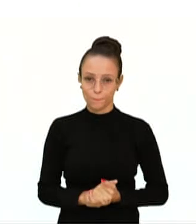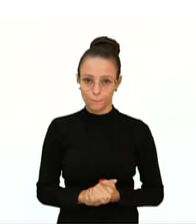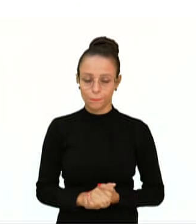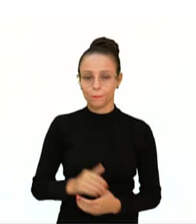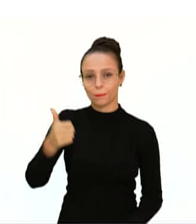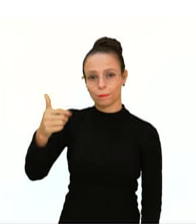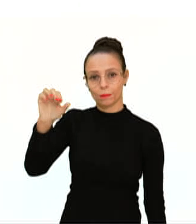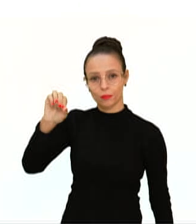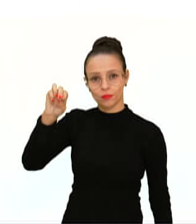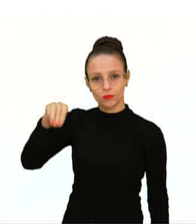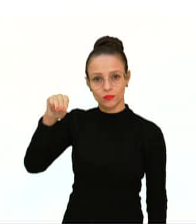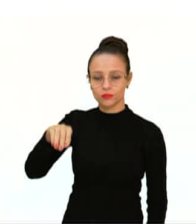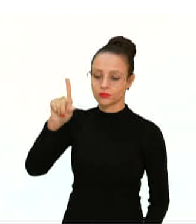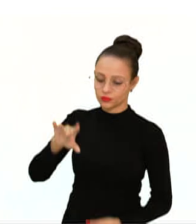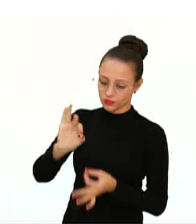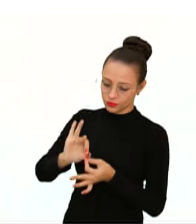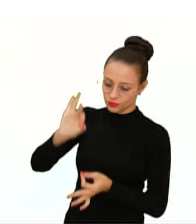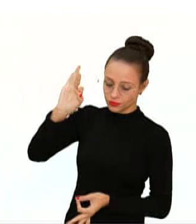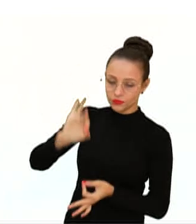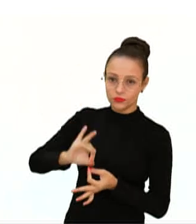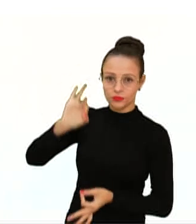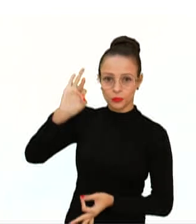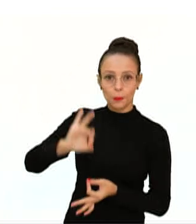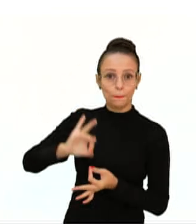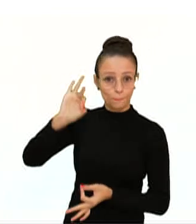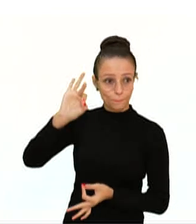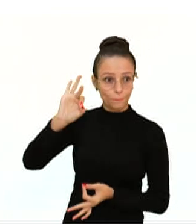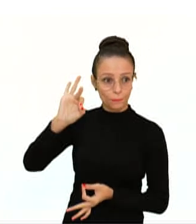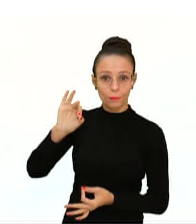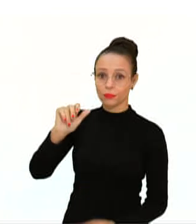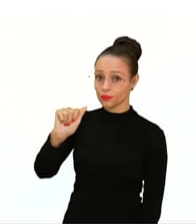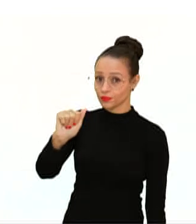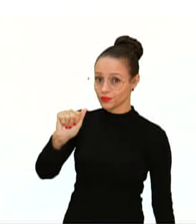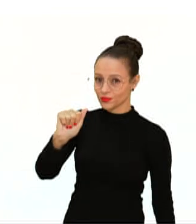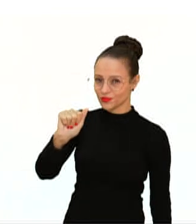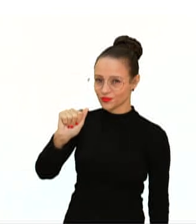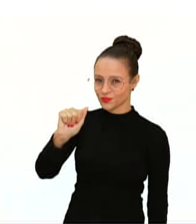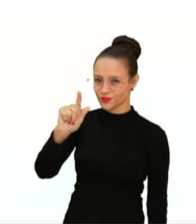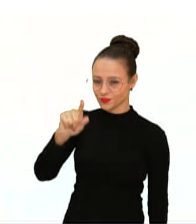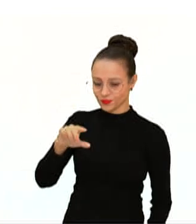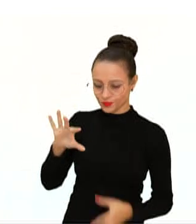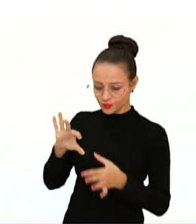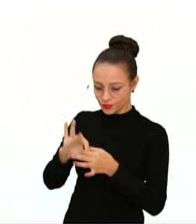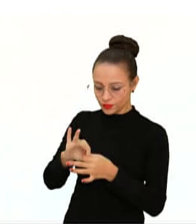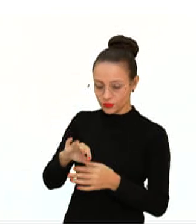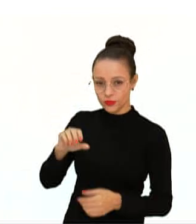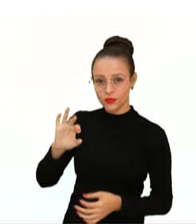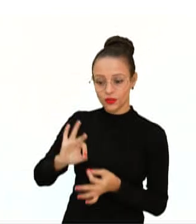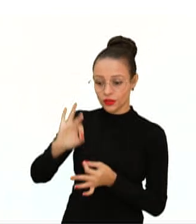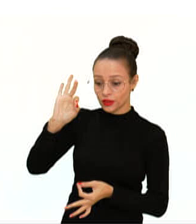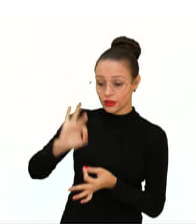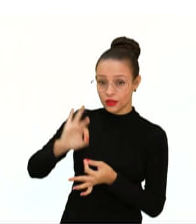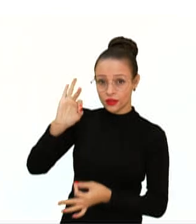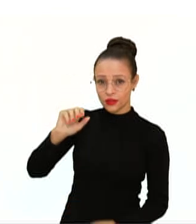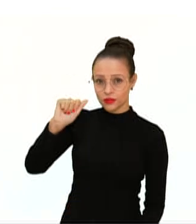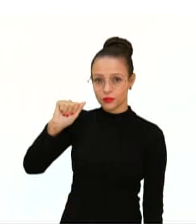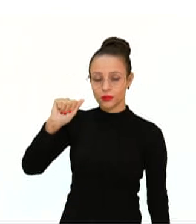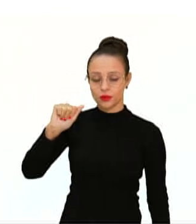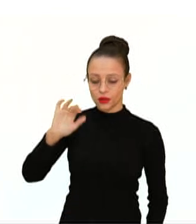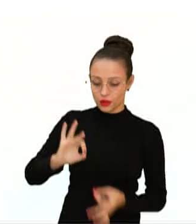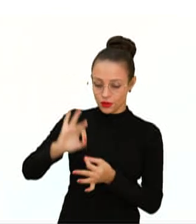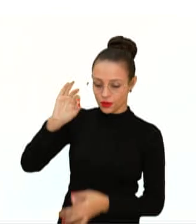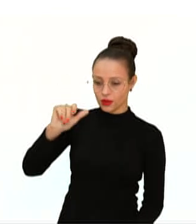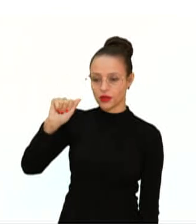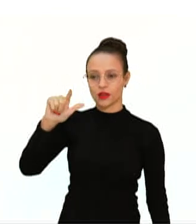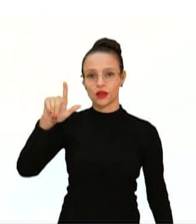10 metros é a altura, olha como a letra ajuda, ó. Eu não tive que ir lá no exercício procurar se era altura ou se era sombra, porque eu escolhi A para